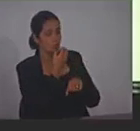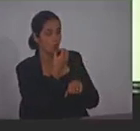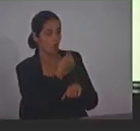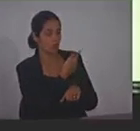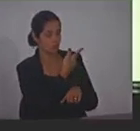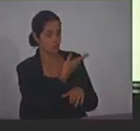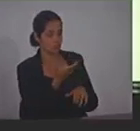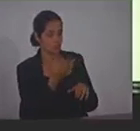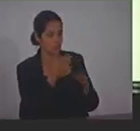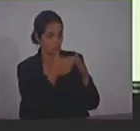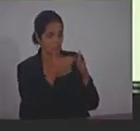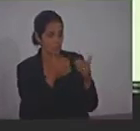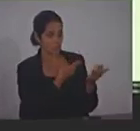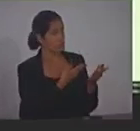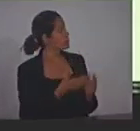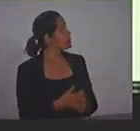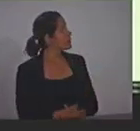autoexplicativo.